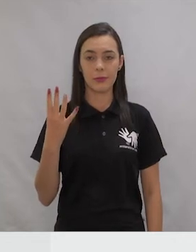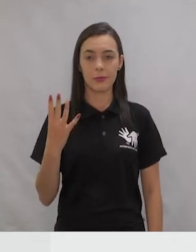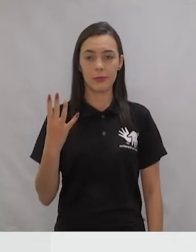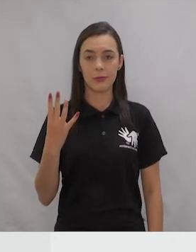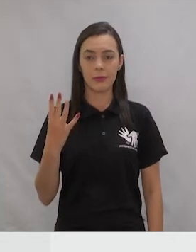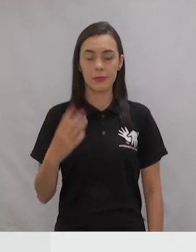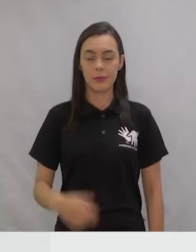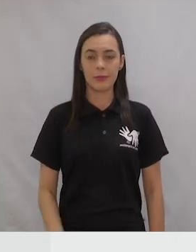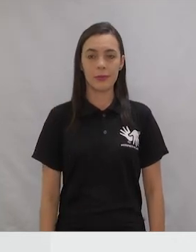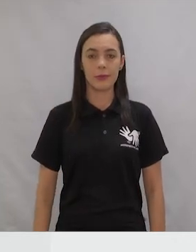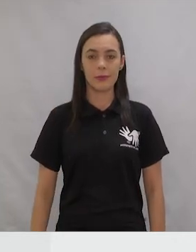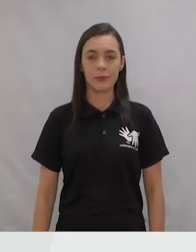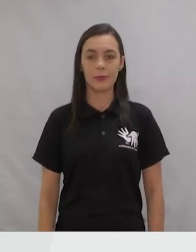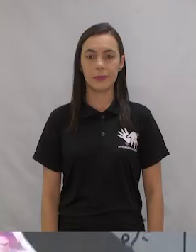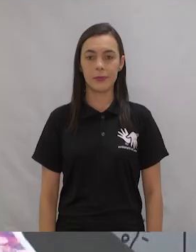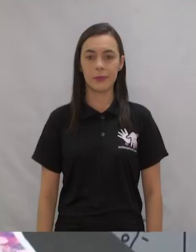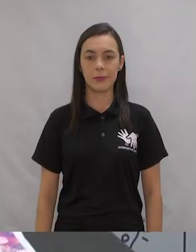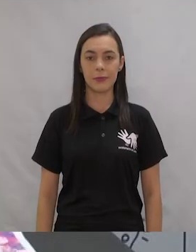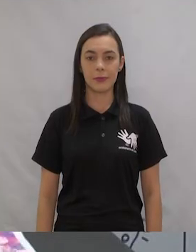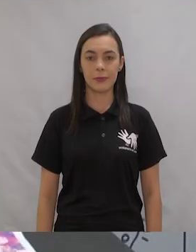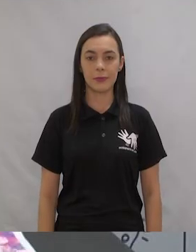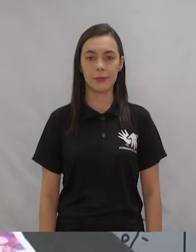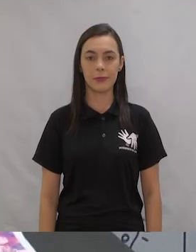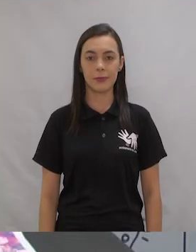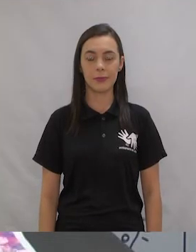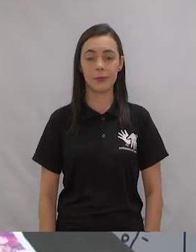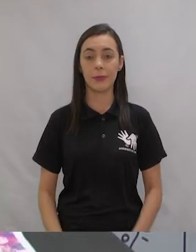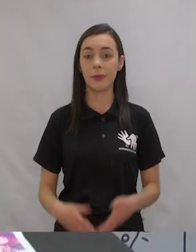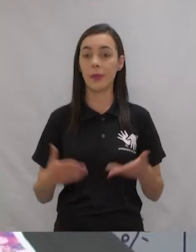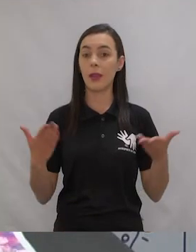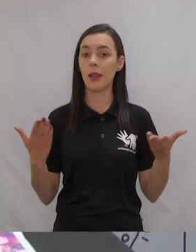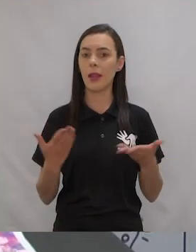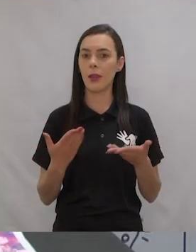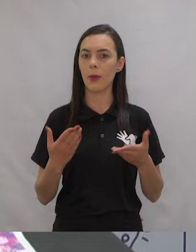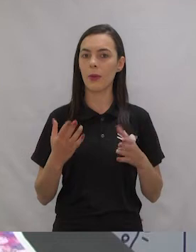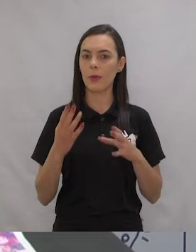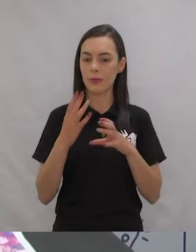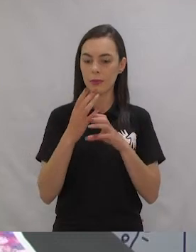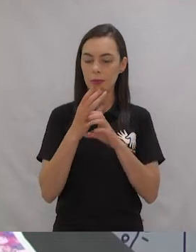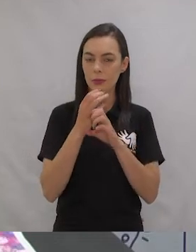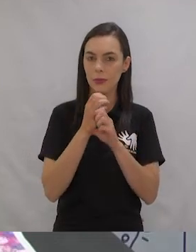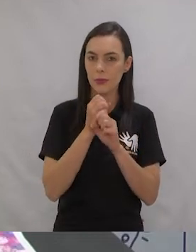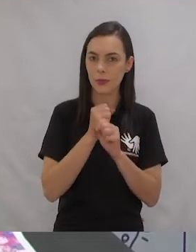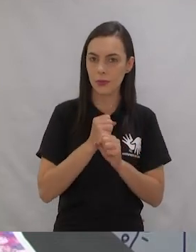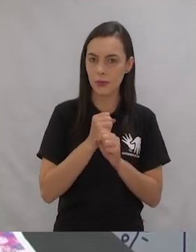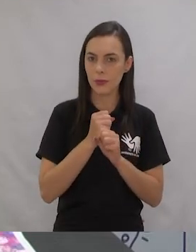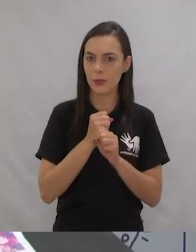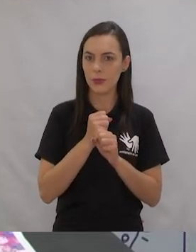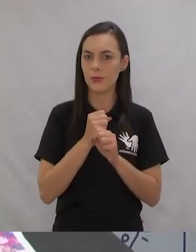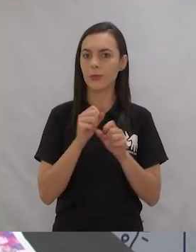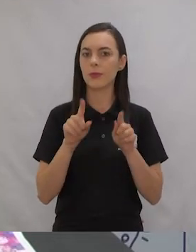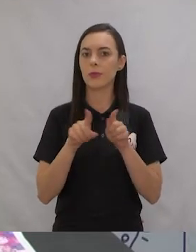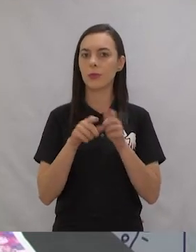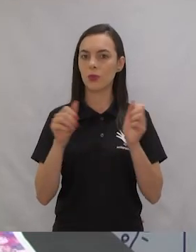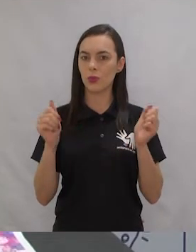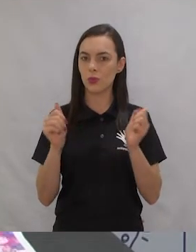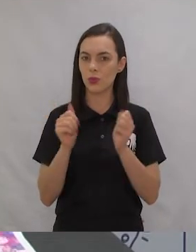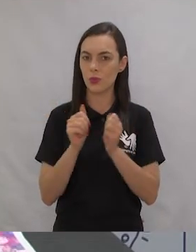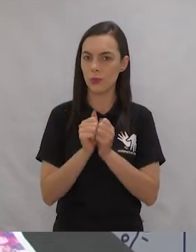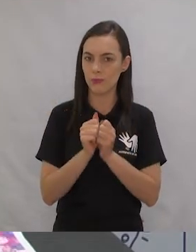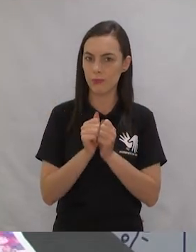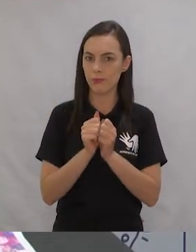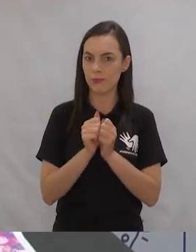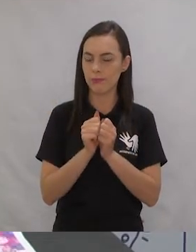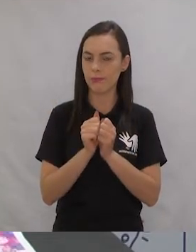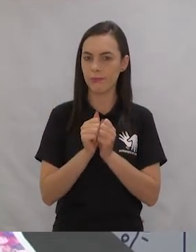3, 4. Mas agora nós vamos somar. Nós vamos adicionar